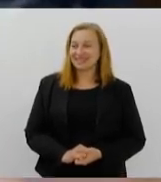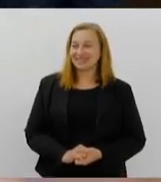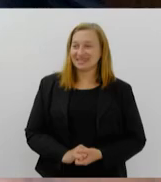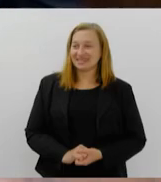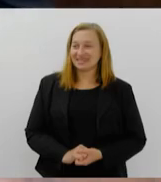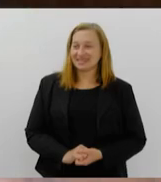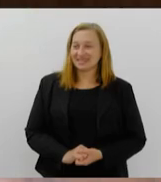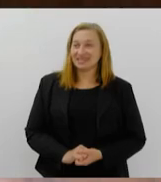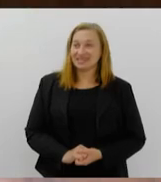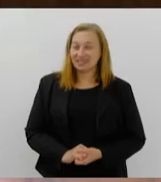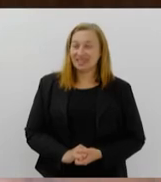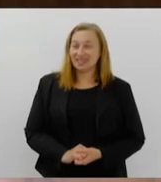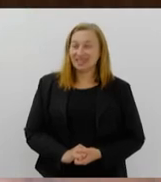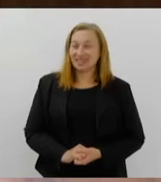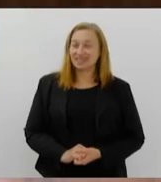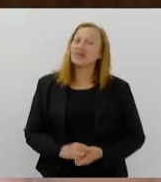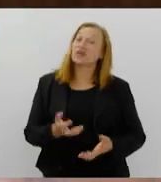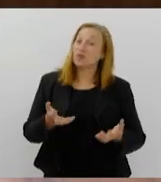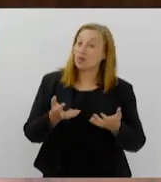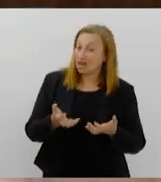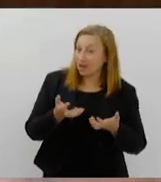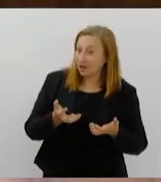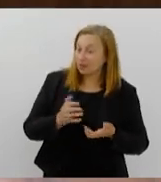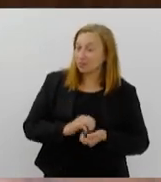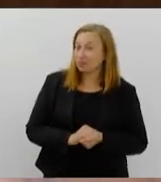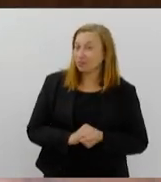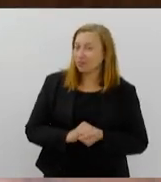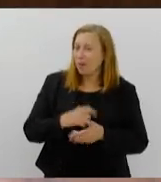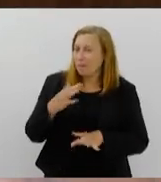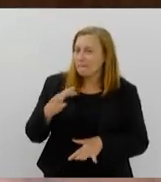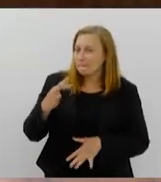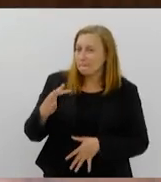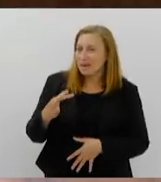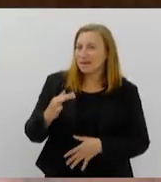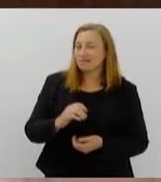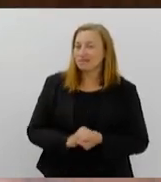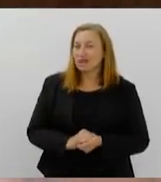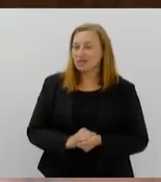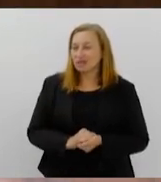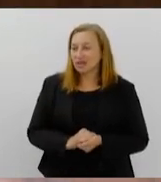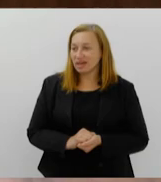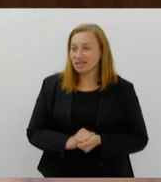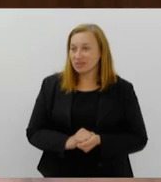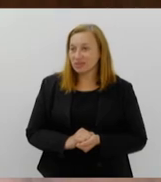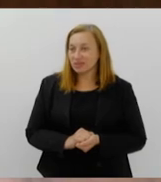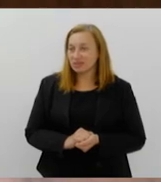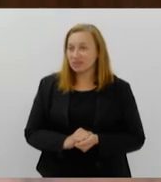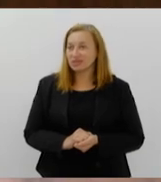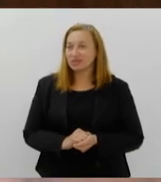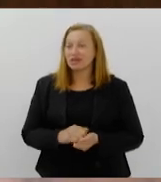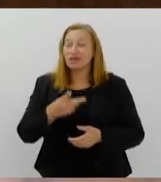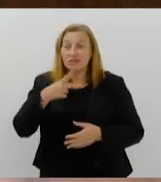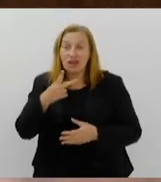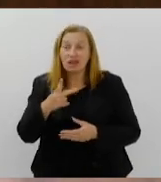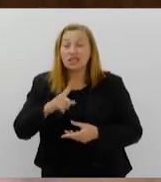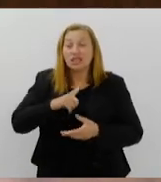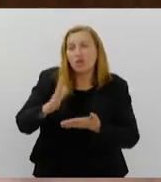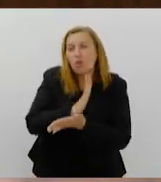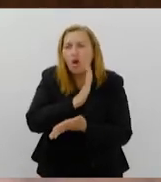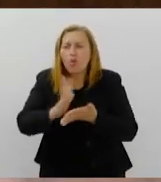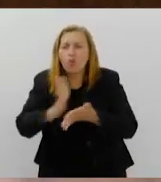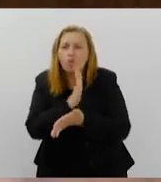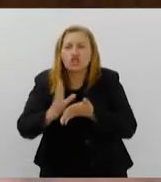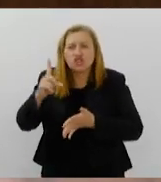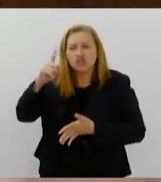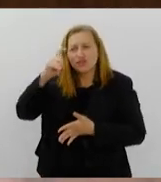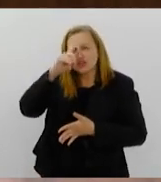Presidente, eu quero apenas fazer uma brevíssima consideração, dizer que eu tenho algumas